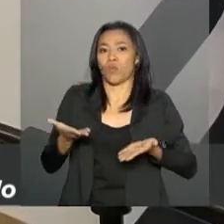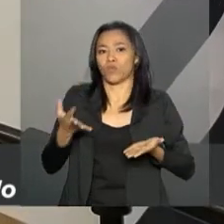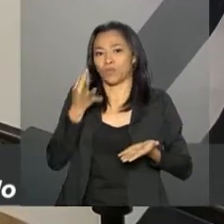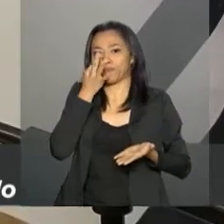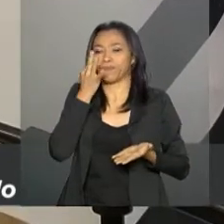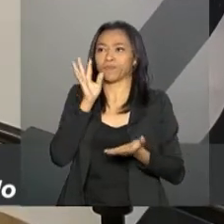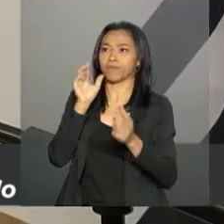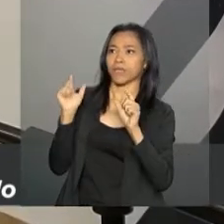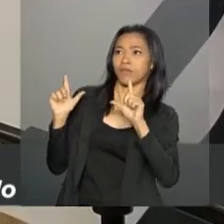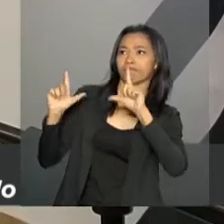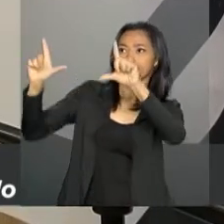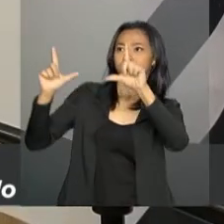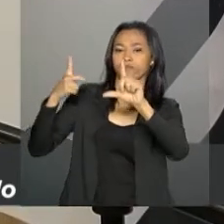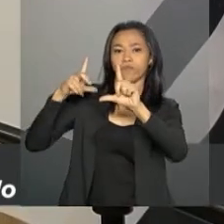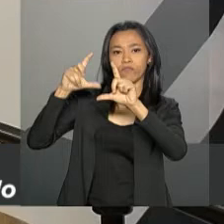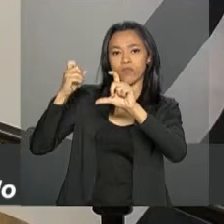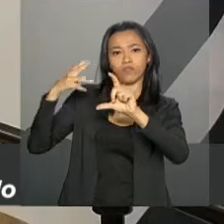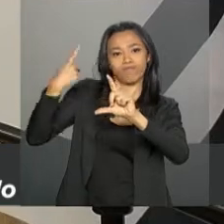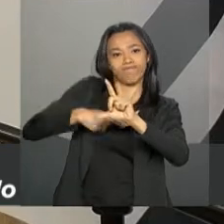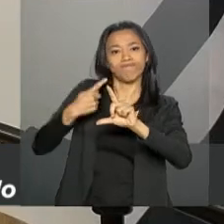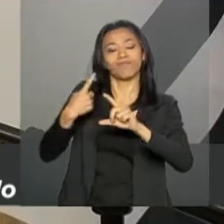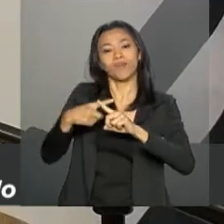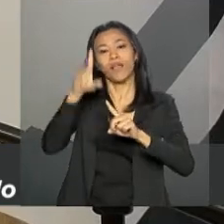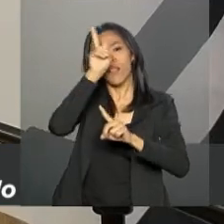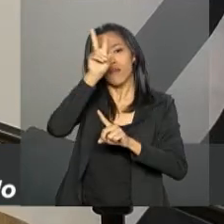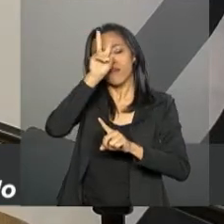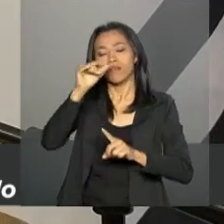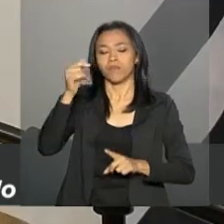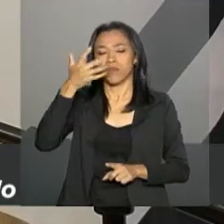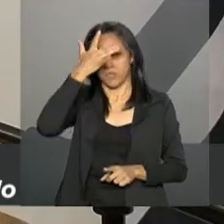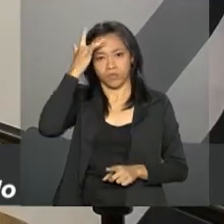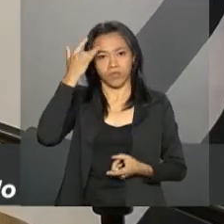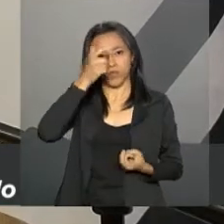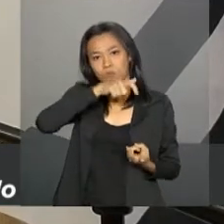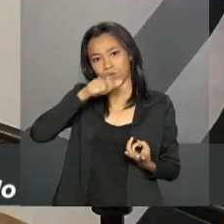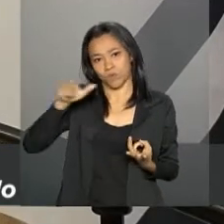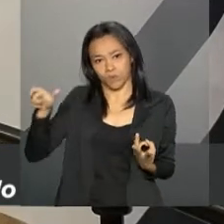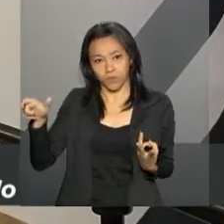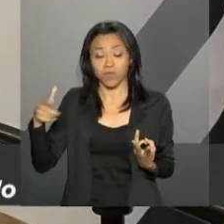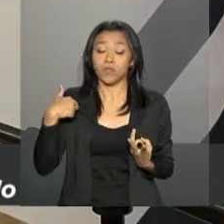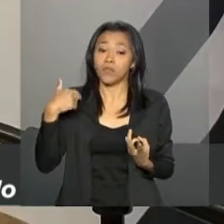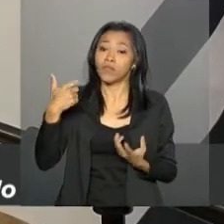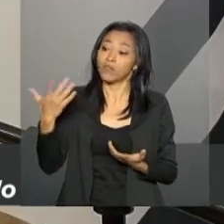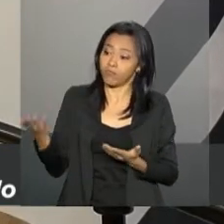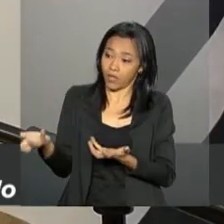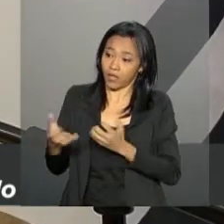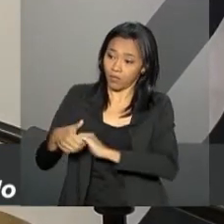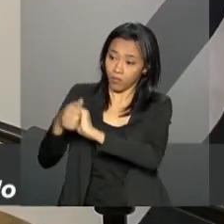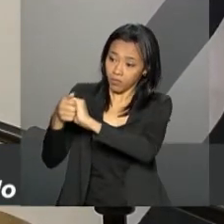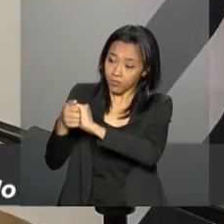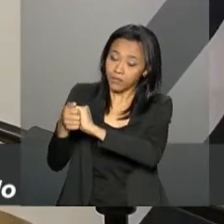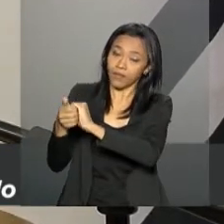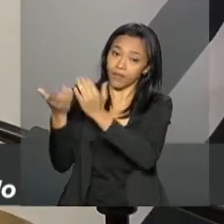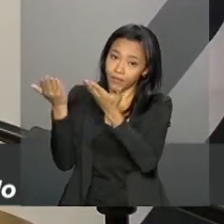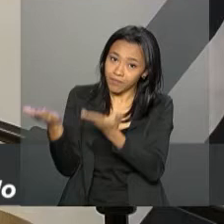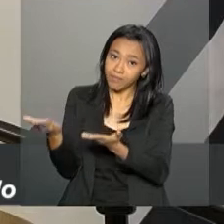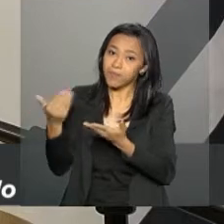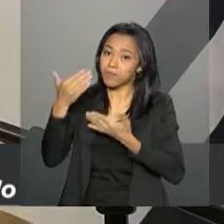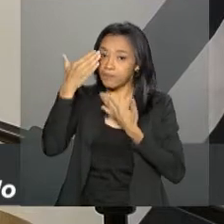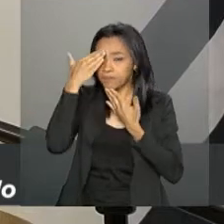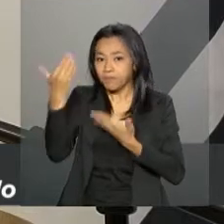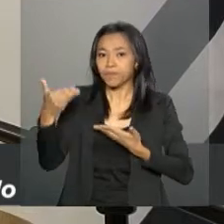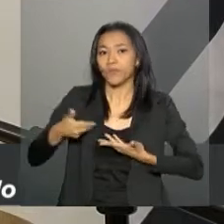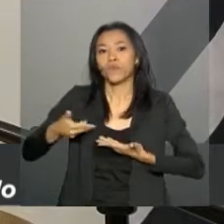realmente eterniza as pessoas, e por isso eu quero cumprimentar o Mágino e dizer que estou gratíssimo pelo